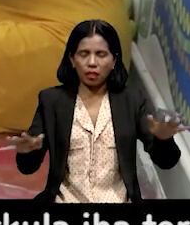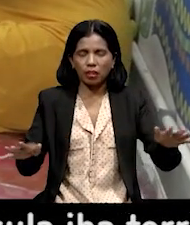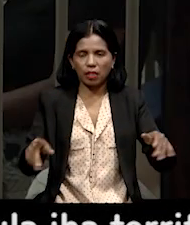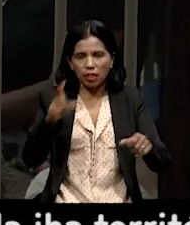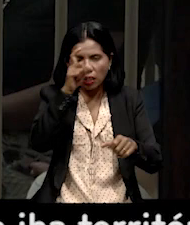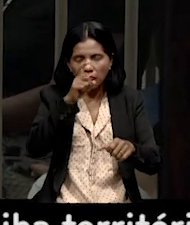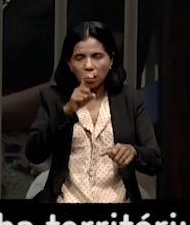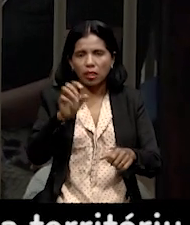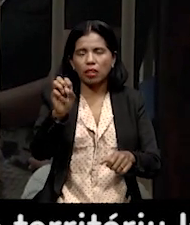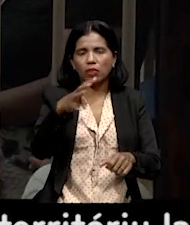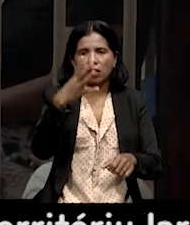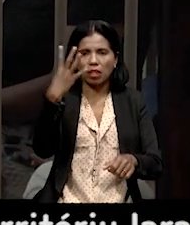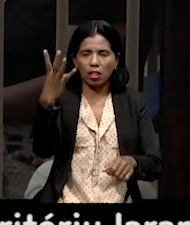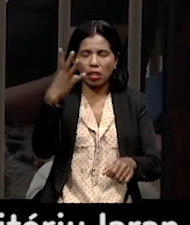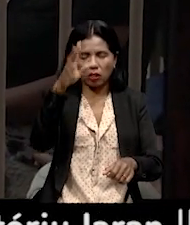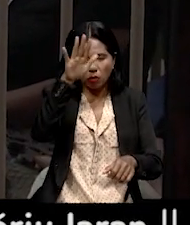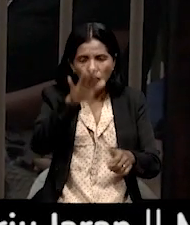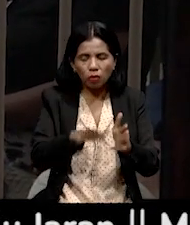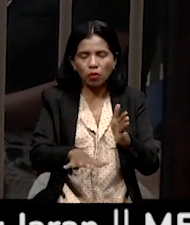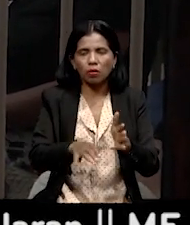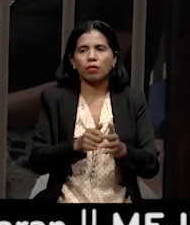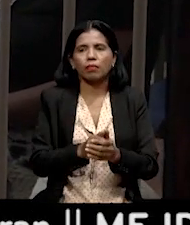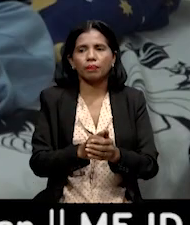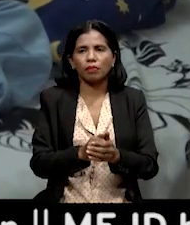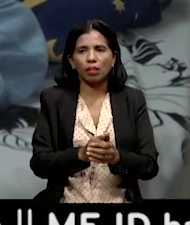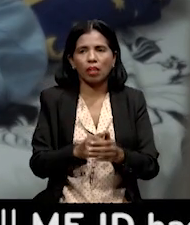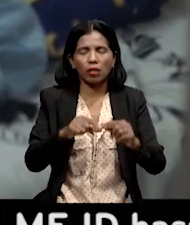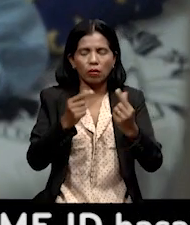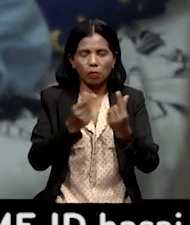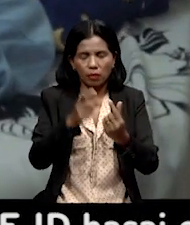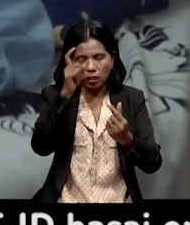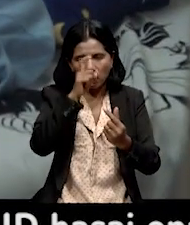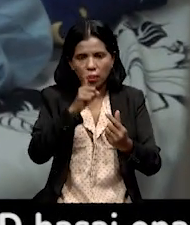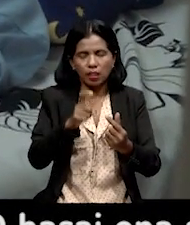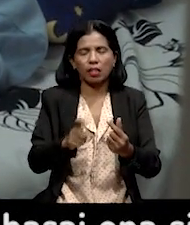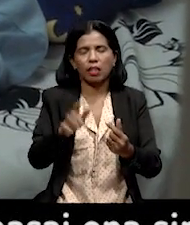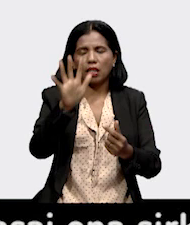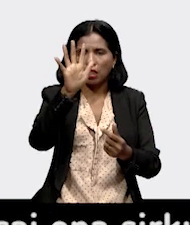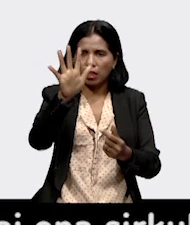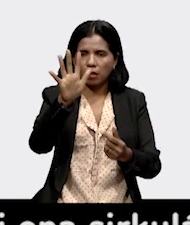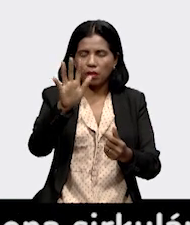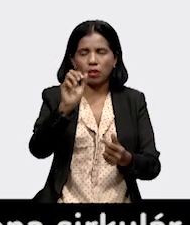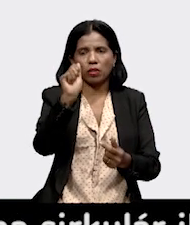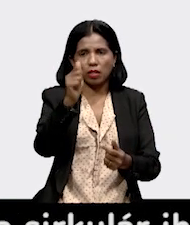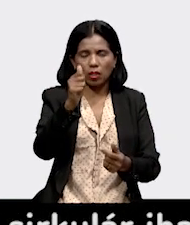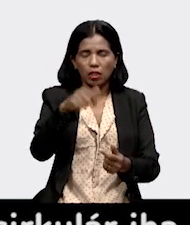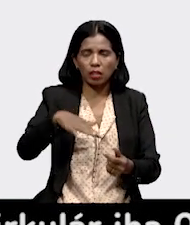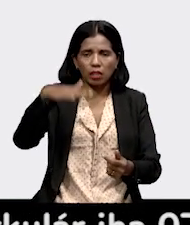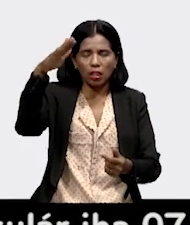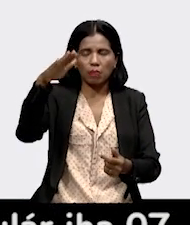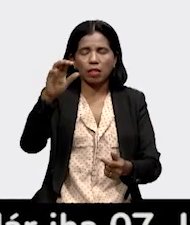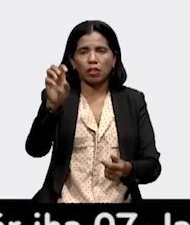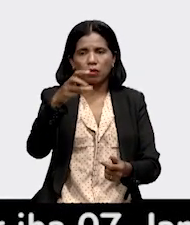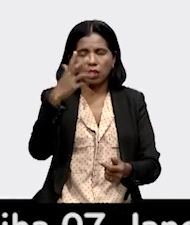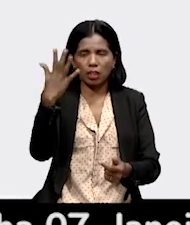sanura singhat, hone classificação macanesan, ho grupo idade katinan lima tos sanura singhat, ho porcento hat nulo